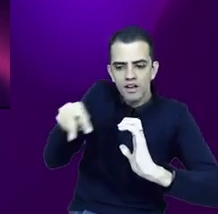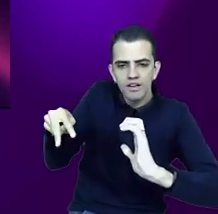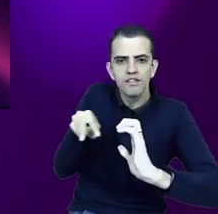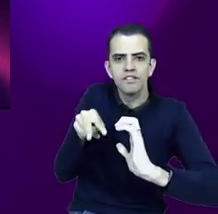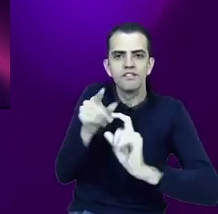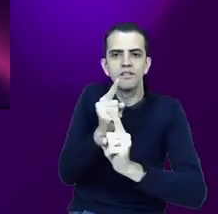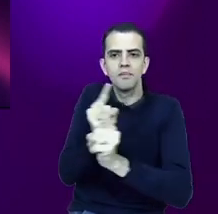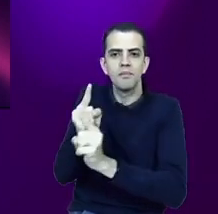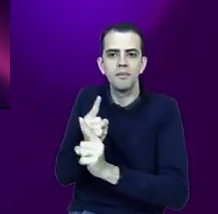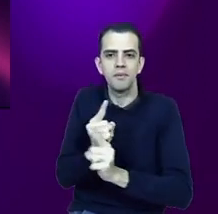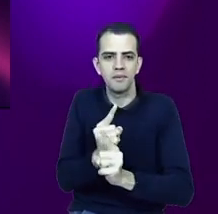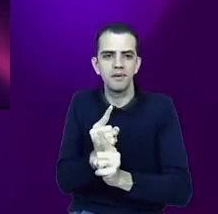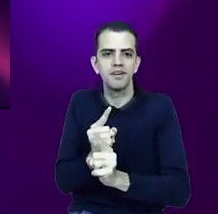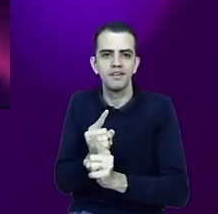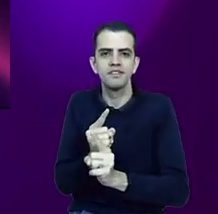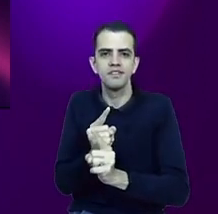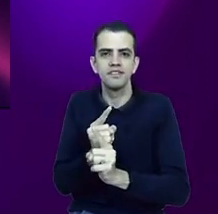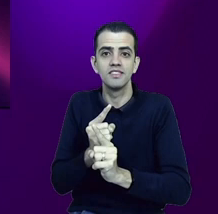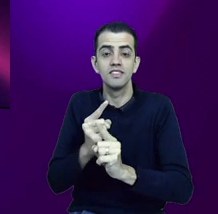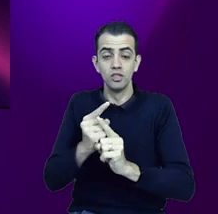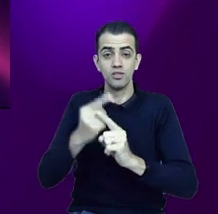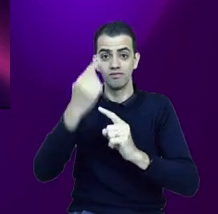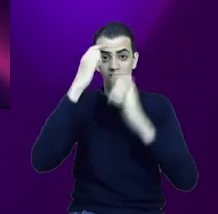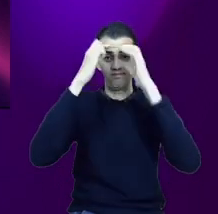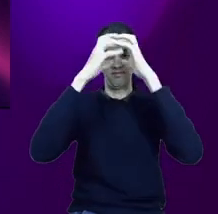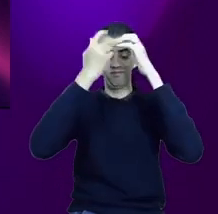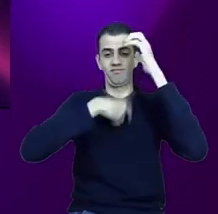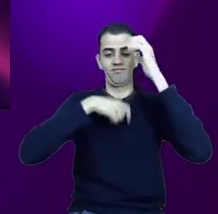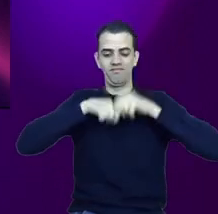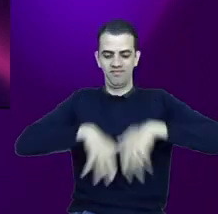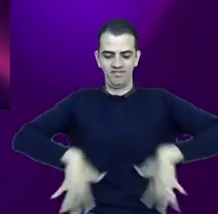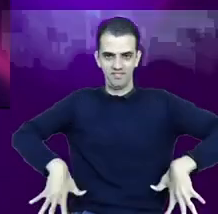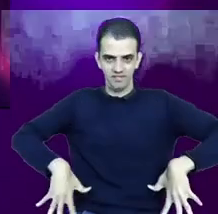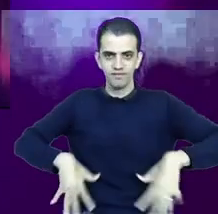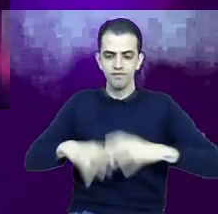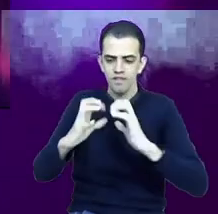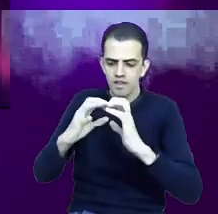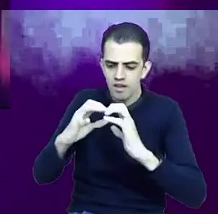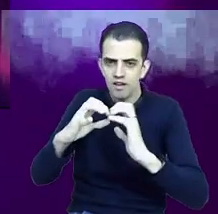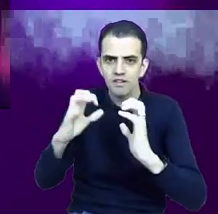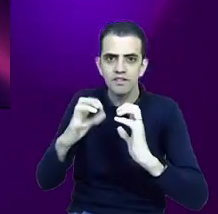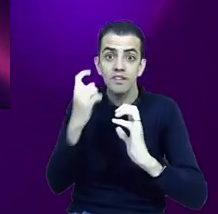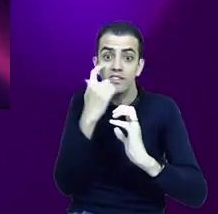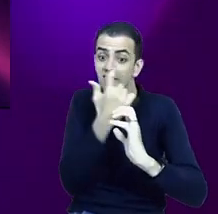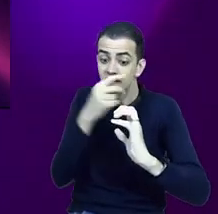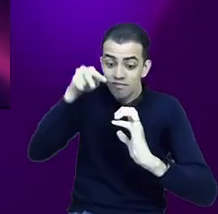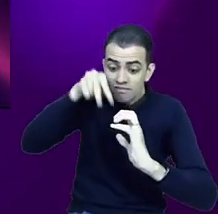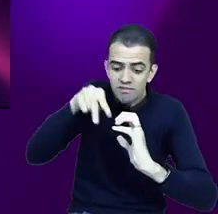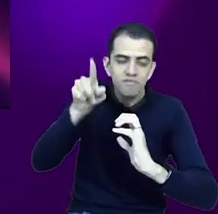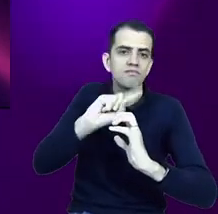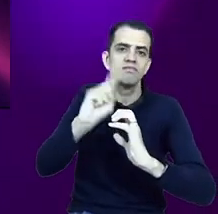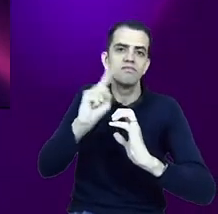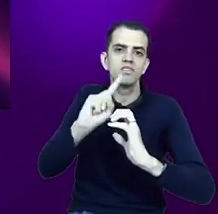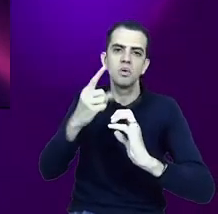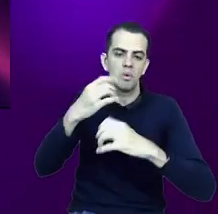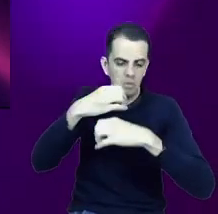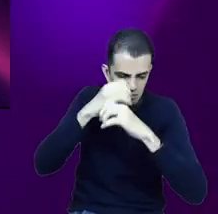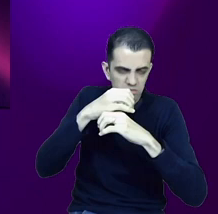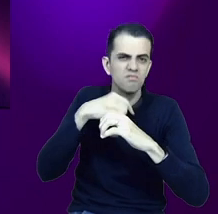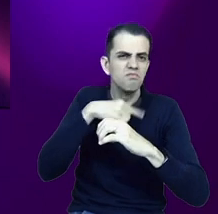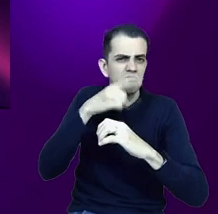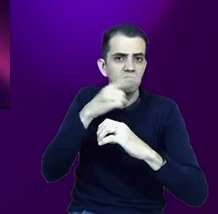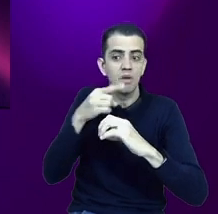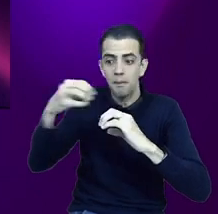tumores dentro do sistema nervoso central, mesmo que ele não seja nítido através da visão normal do microscópio, né? E os